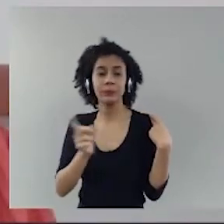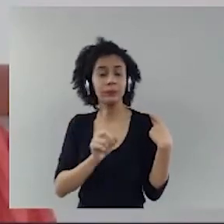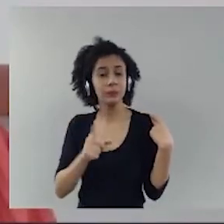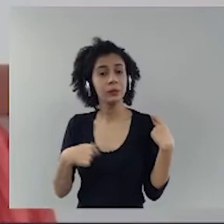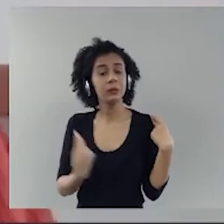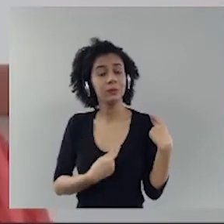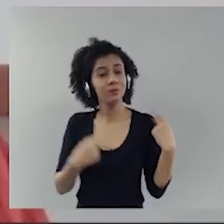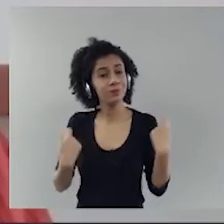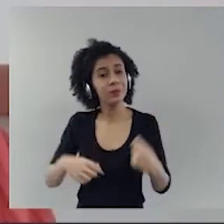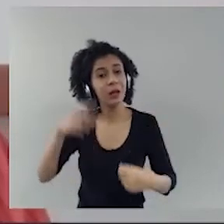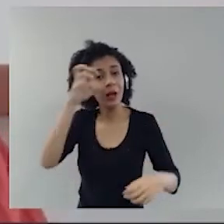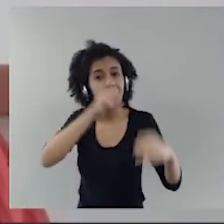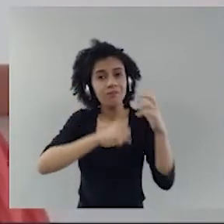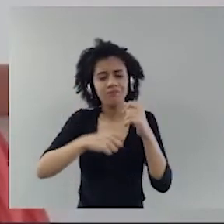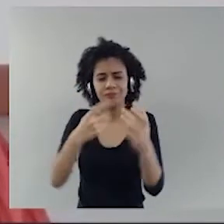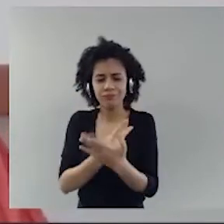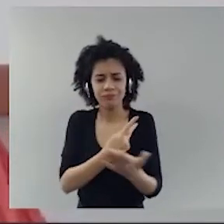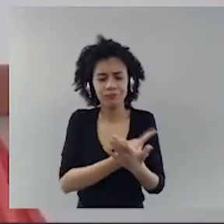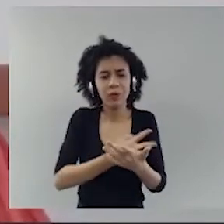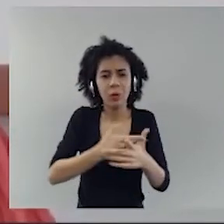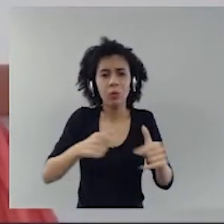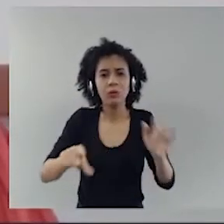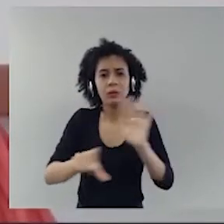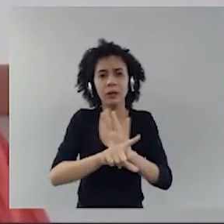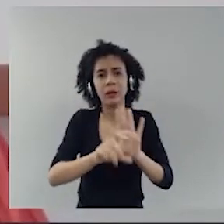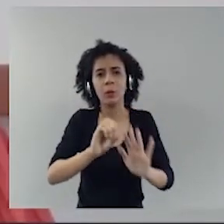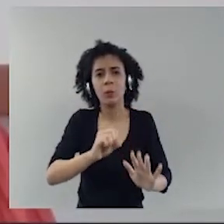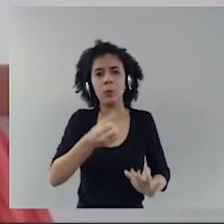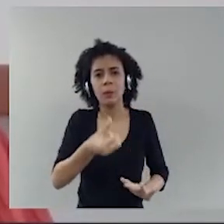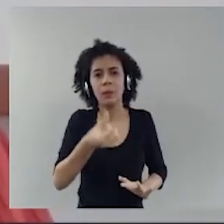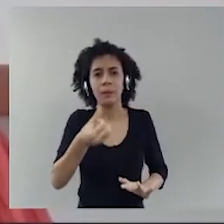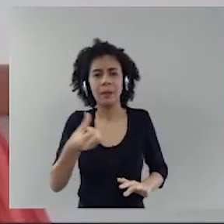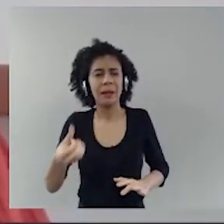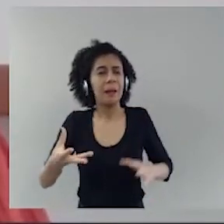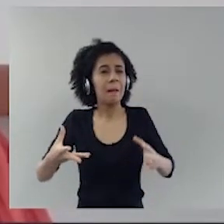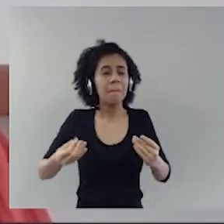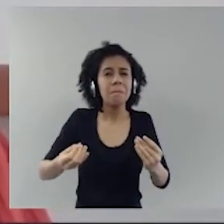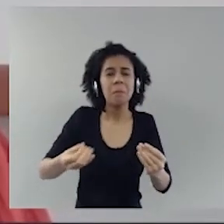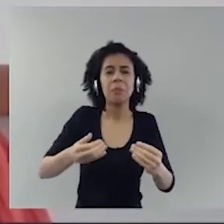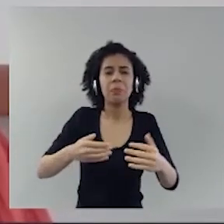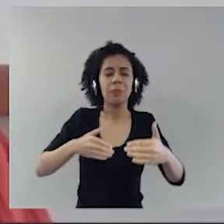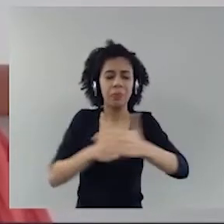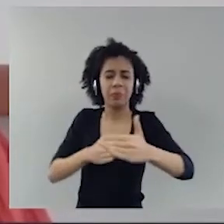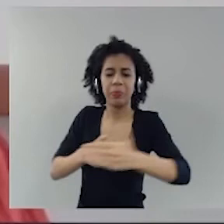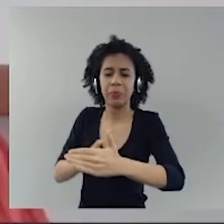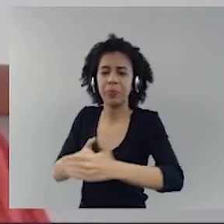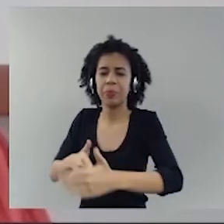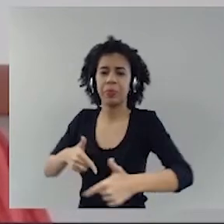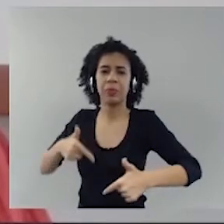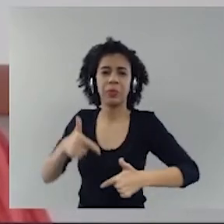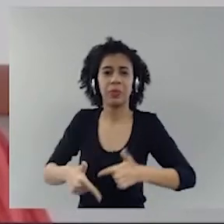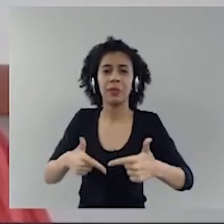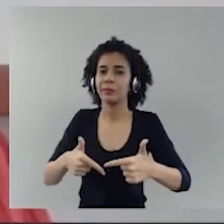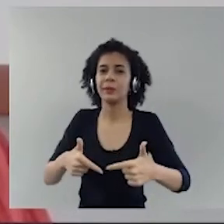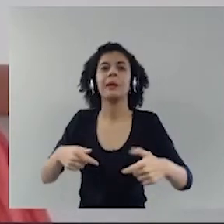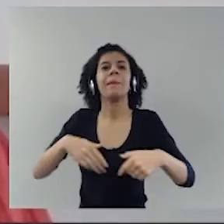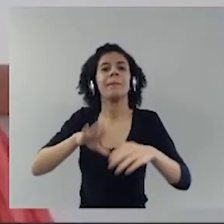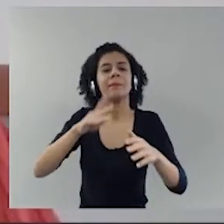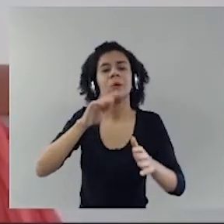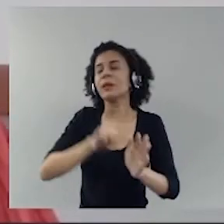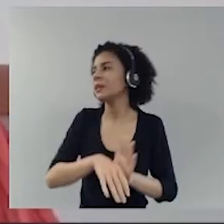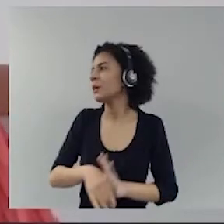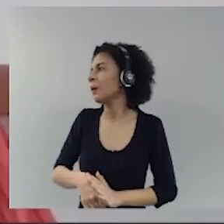vamos aprender com os erros da lei 8666 excesso de burocracia gera excesso de